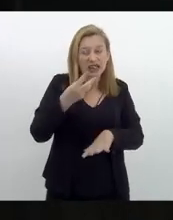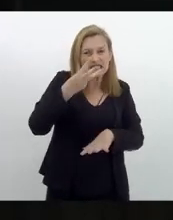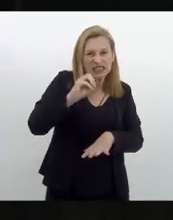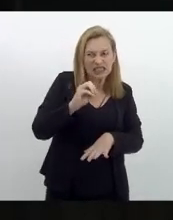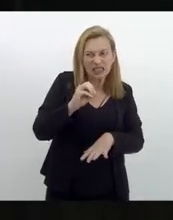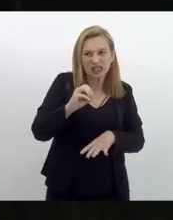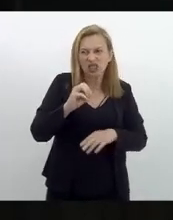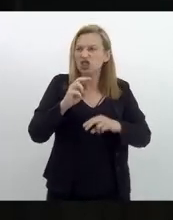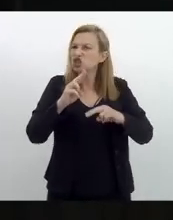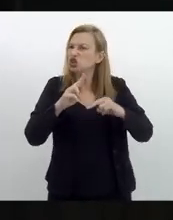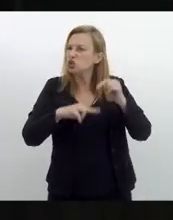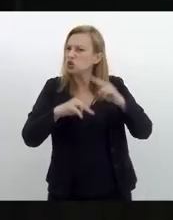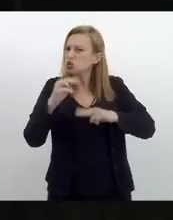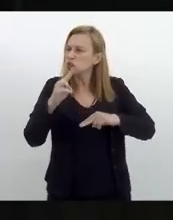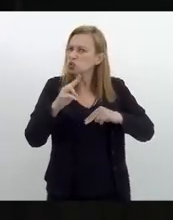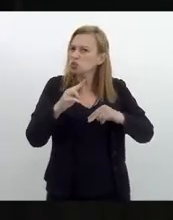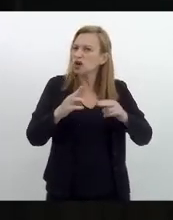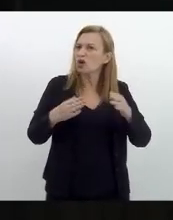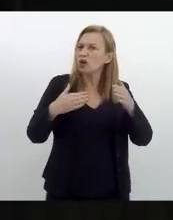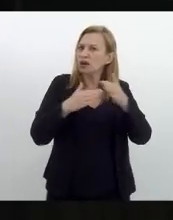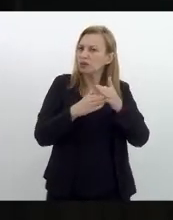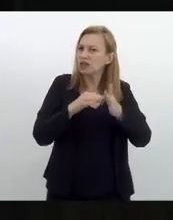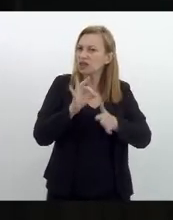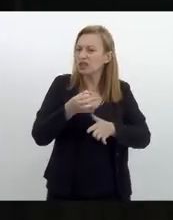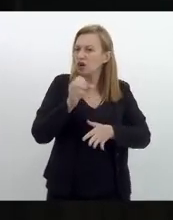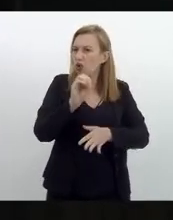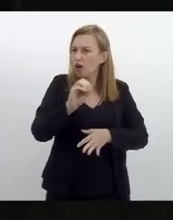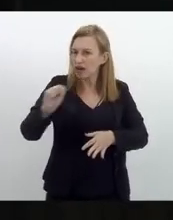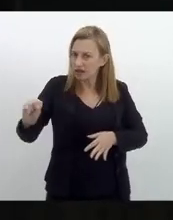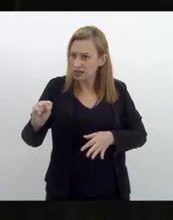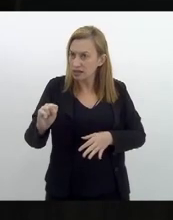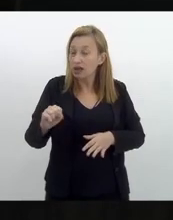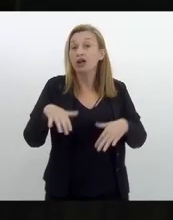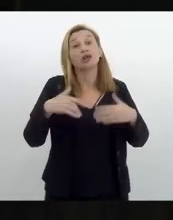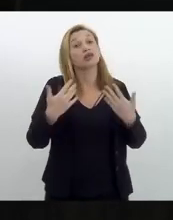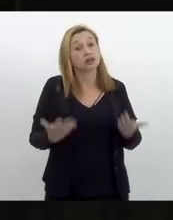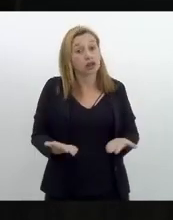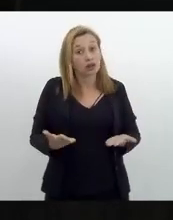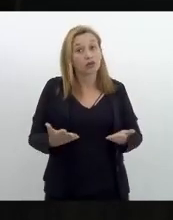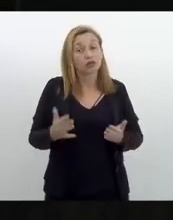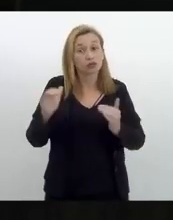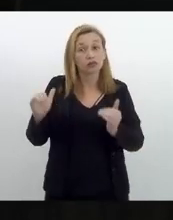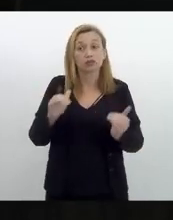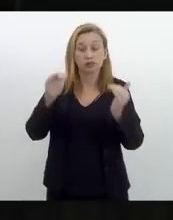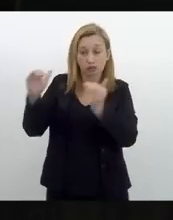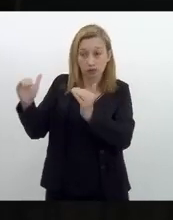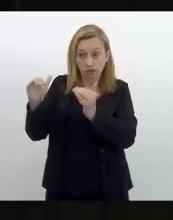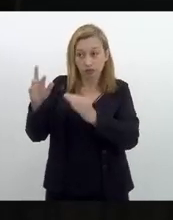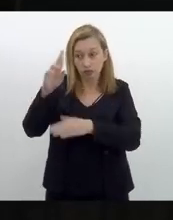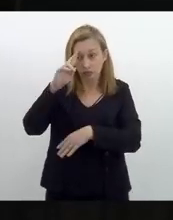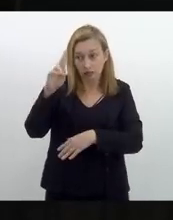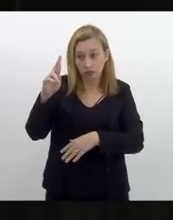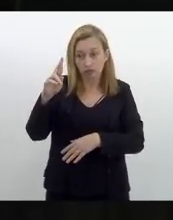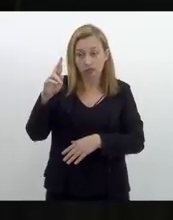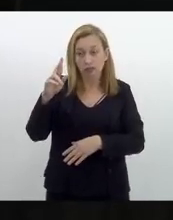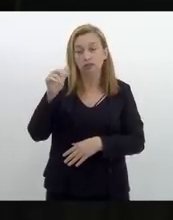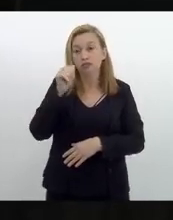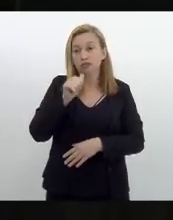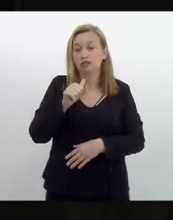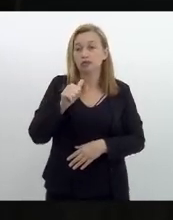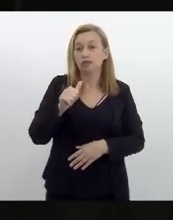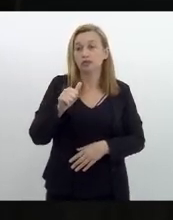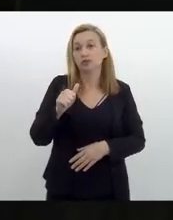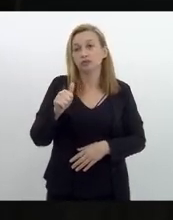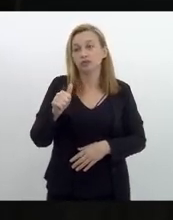de junho ou 30 de julho é o prazo limite em relação às OS. Então, Vossa Excelência tem toda a voz. De novo, a questão